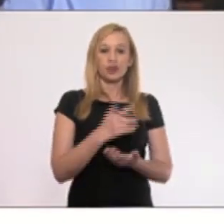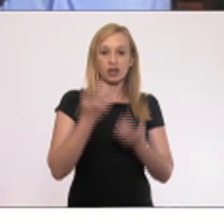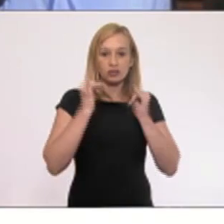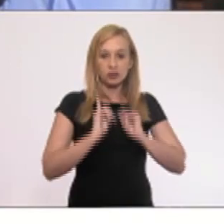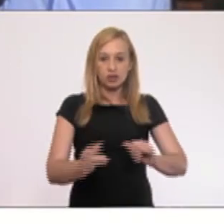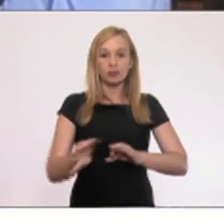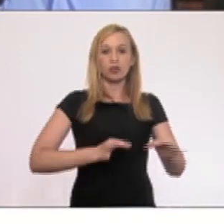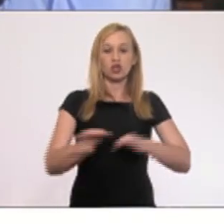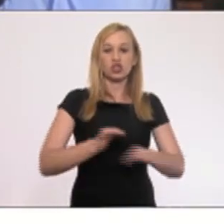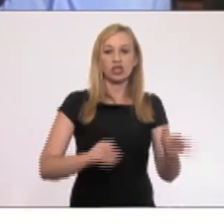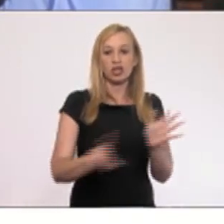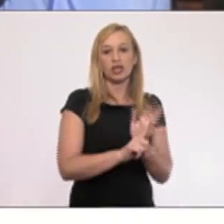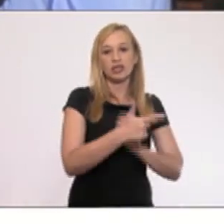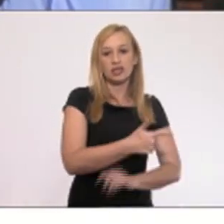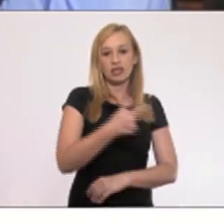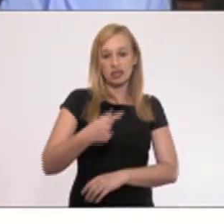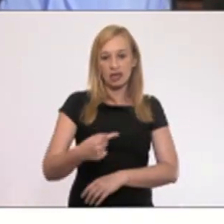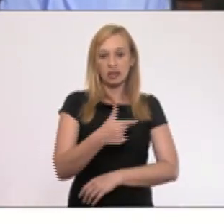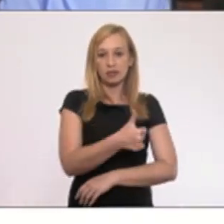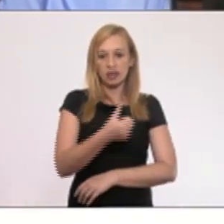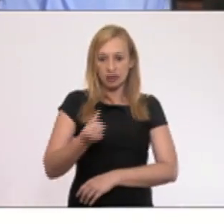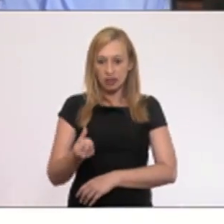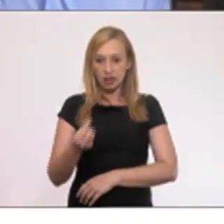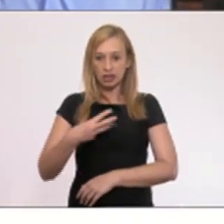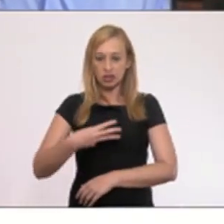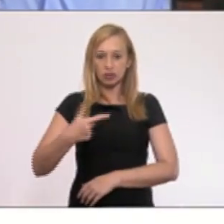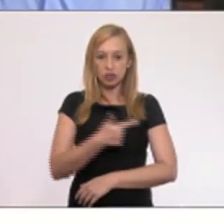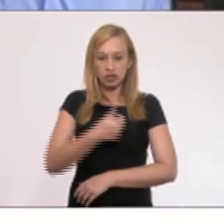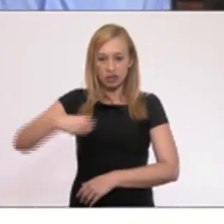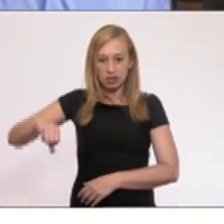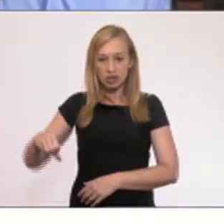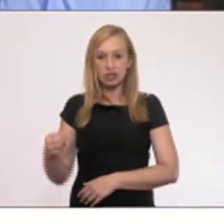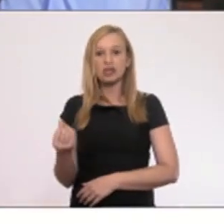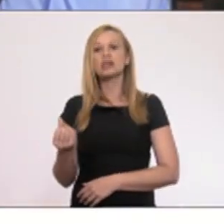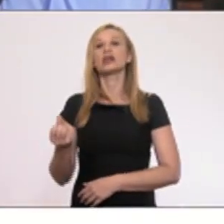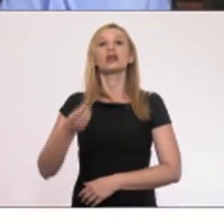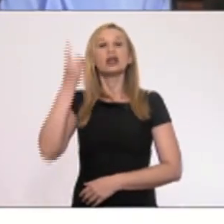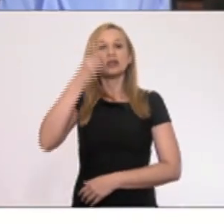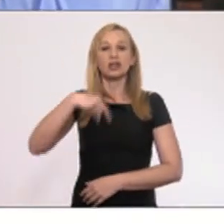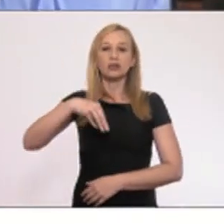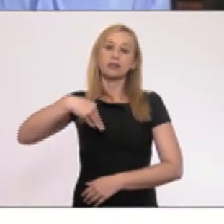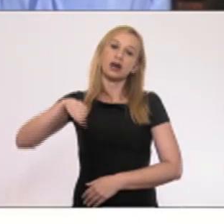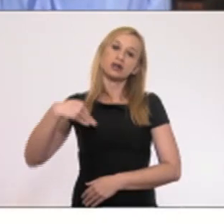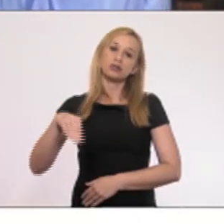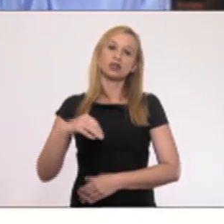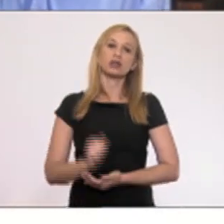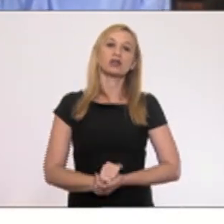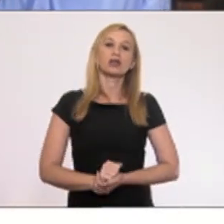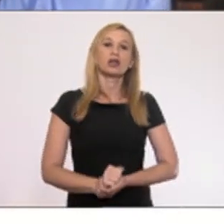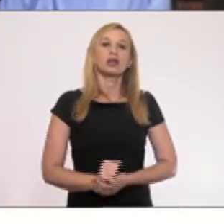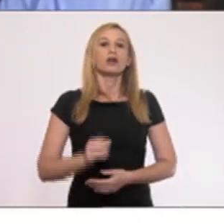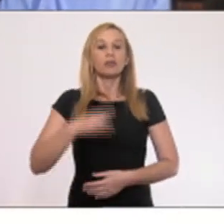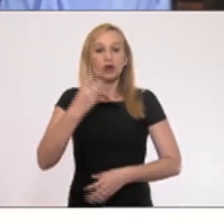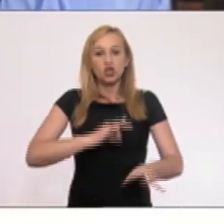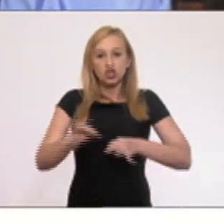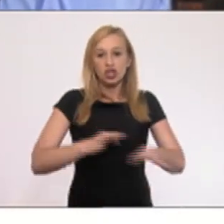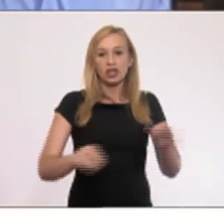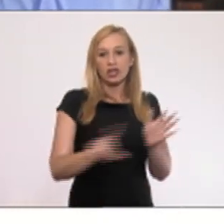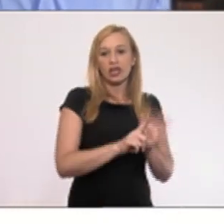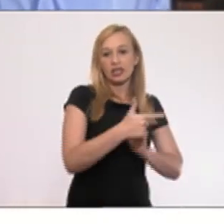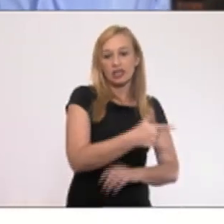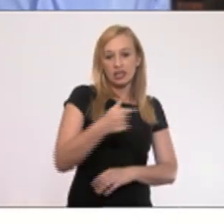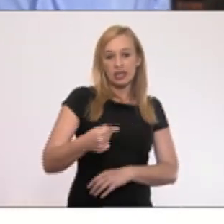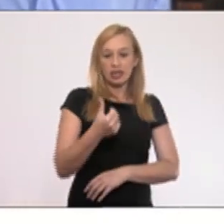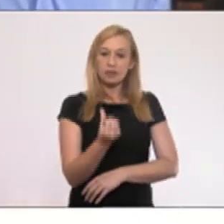Anuncio o projeto de lei 1763 de 2016, de autoria do deputado Marcos Miller, redação final. Projeto de lei